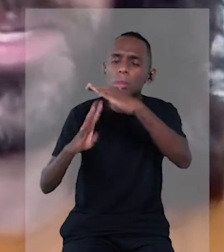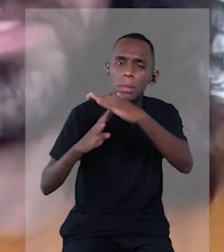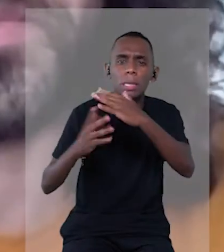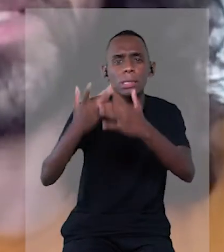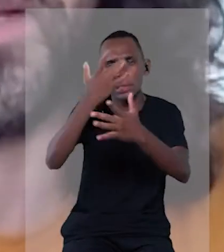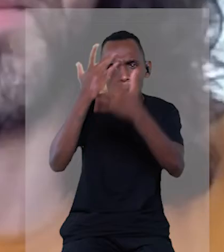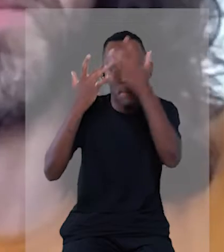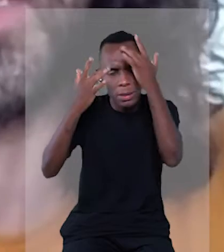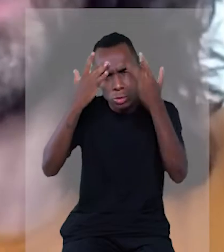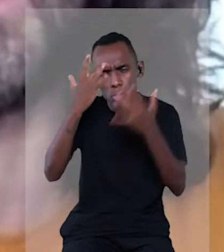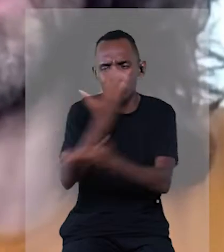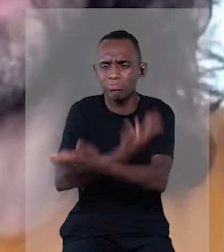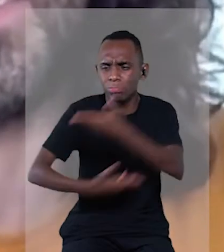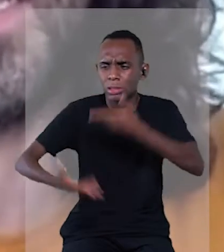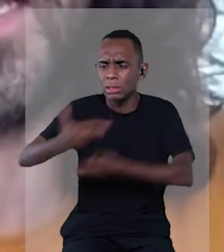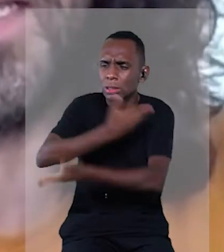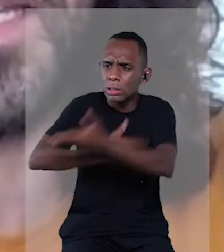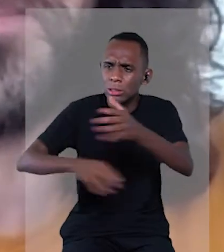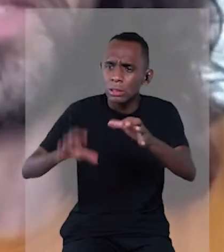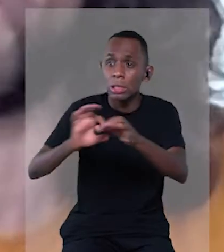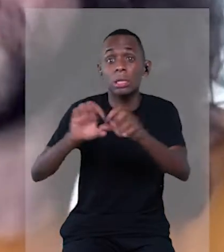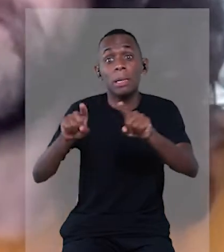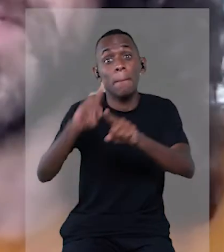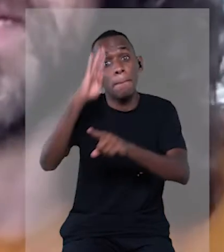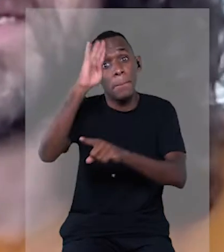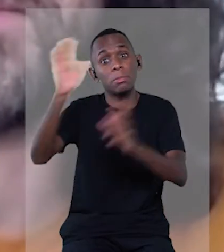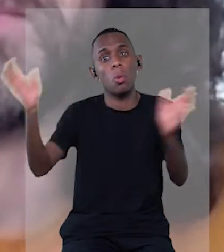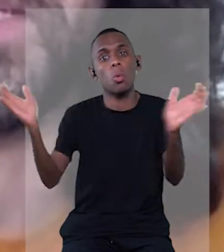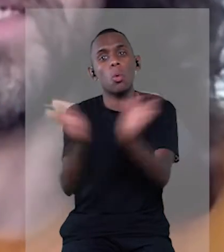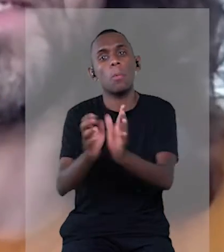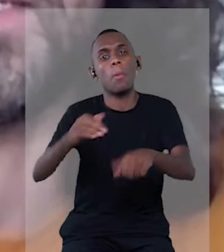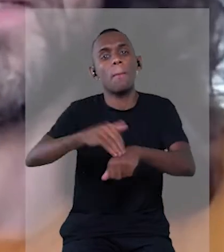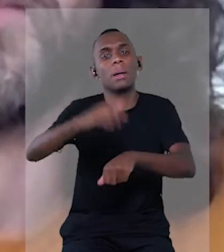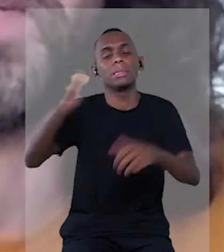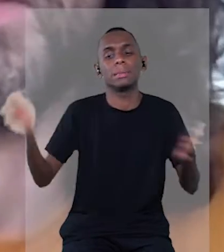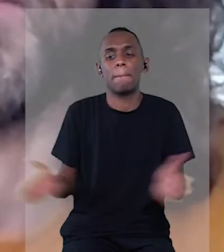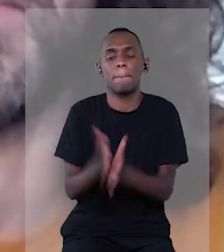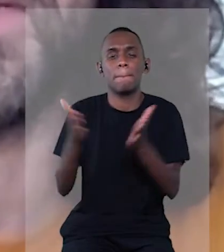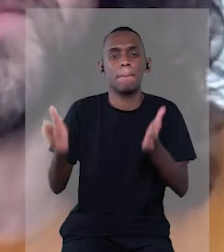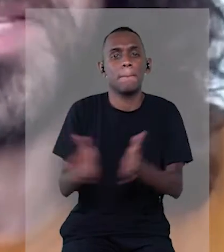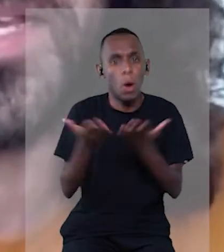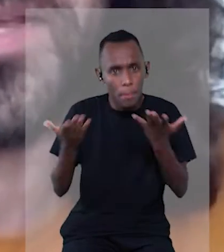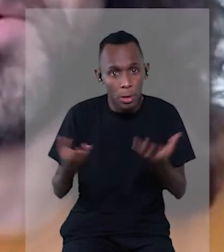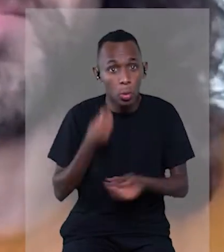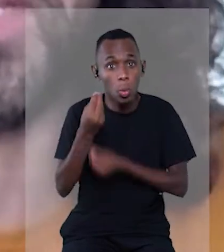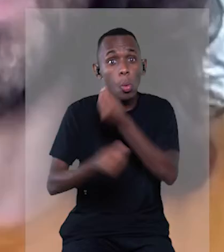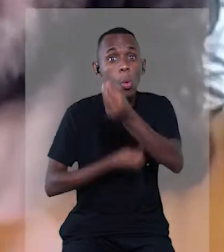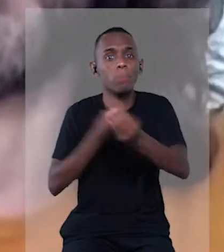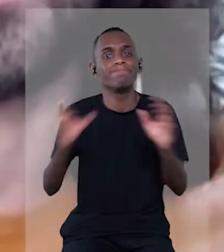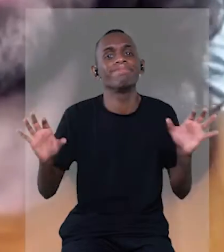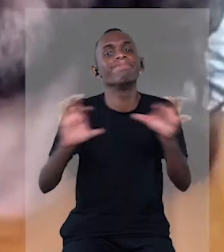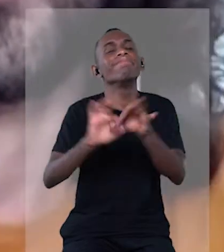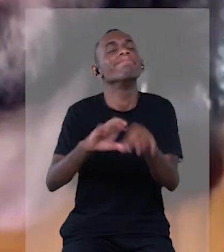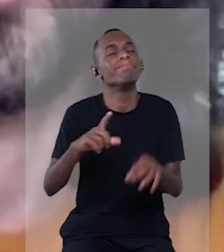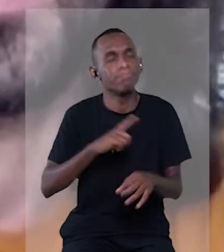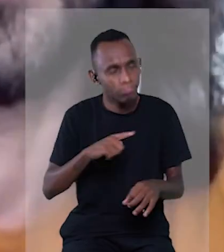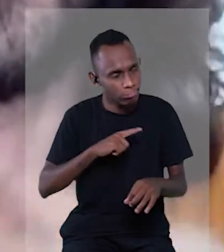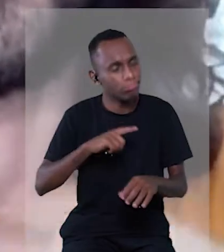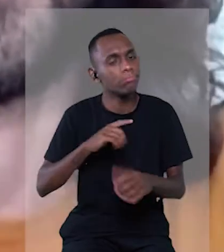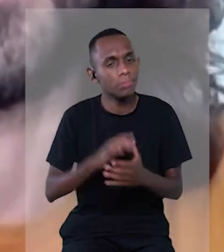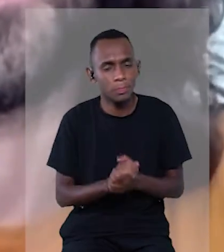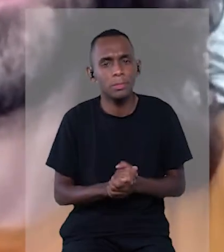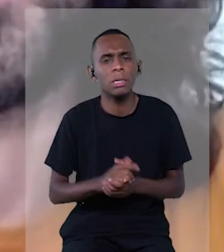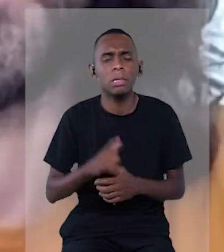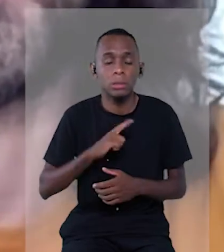imigrantes, em especial os imigrantes mais pobres, né, os imigrantes que são mais excluídos, como que tem uma conexão